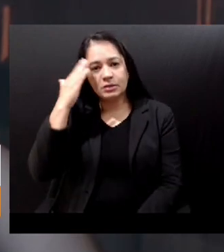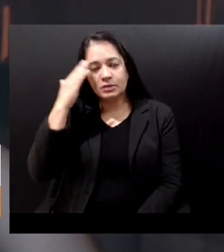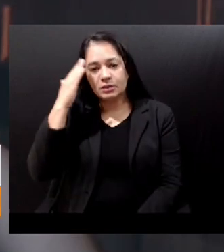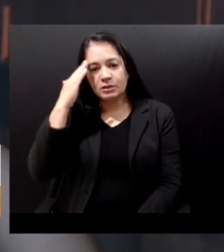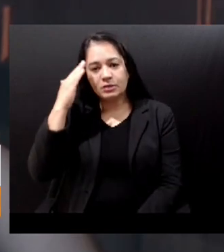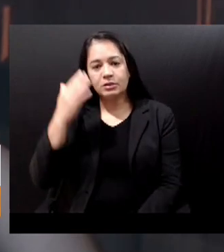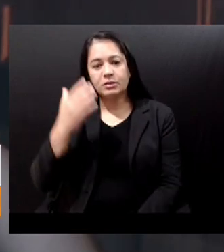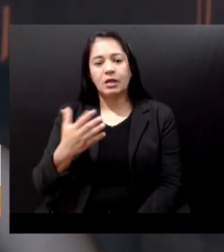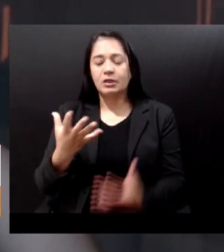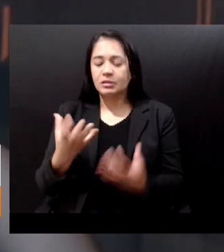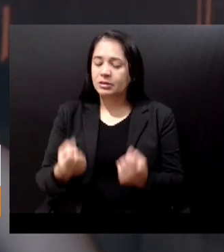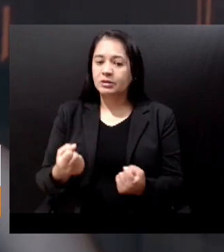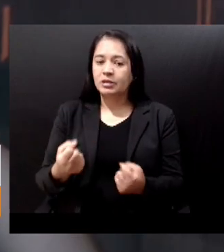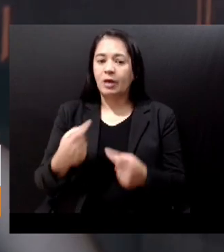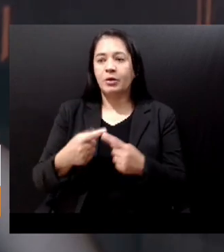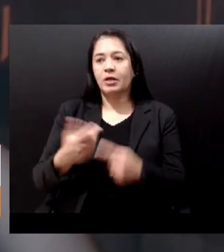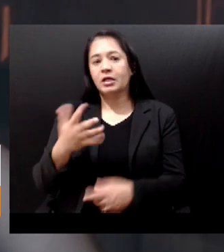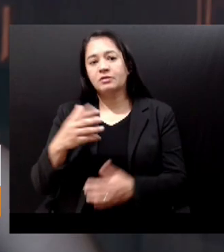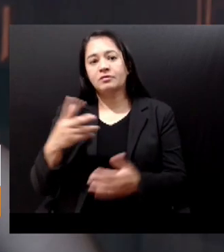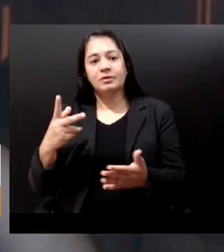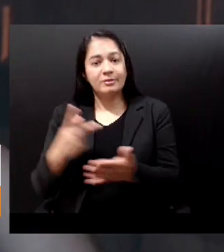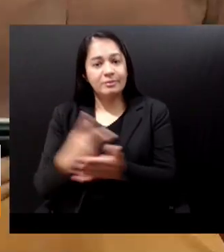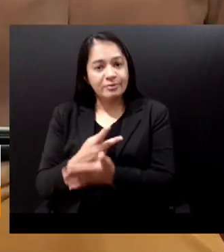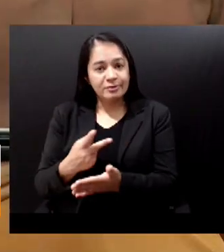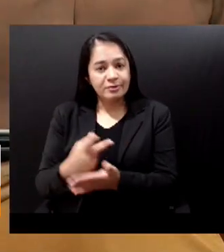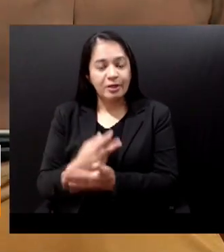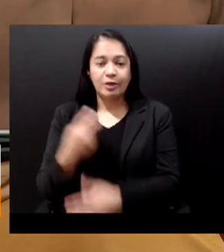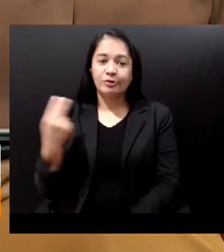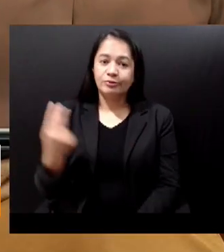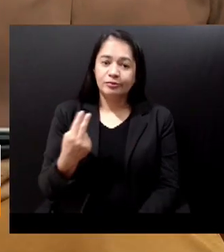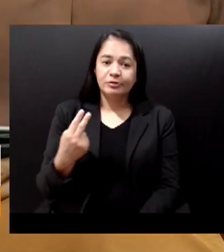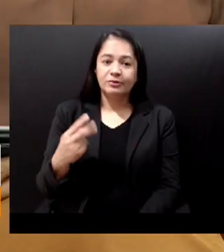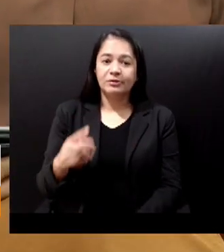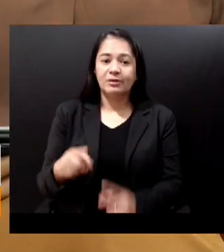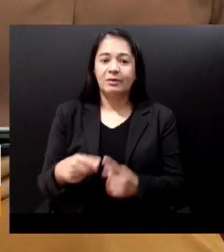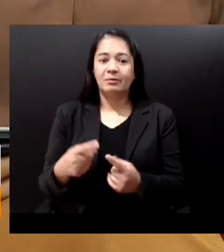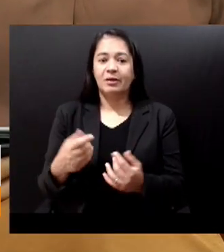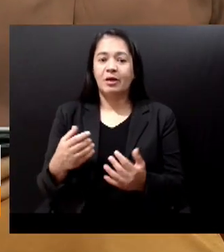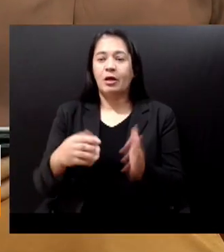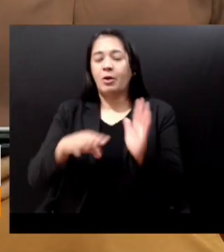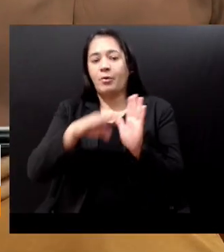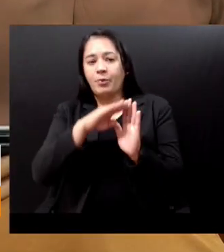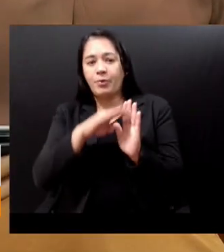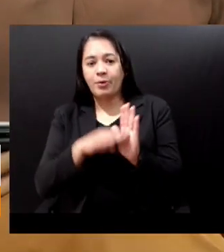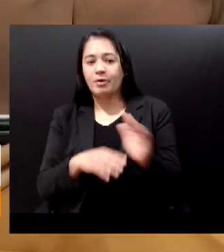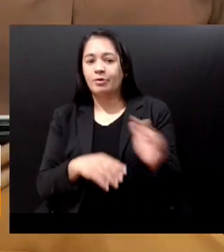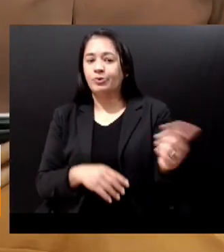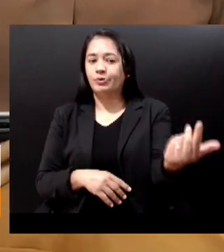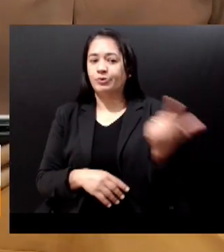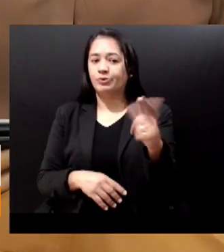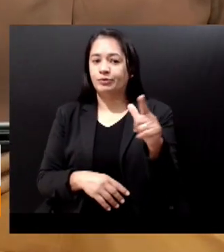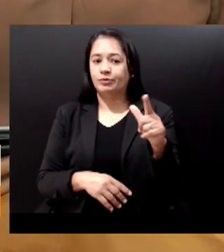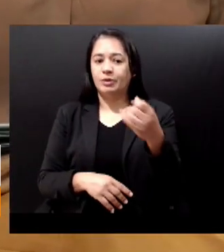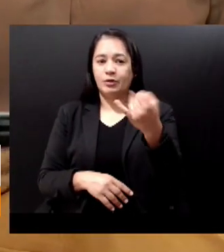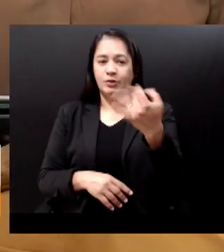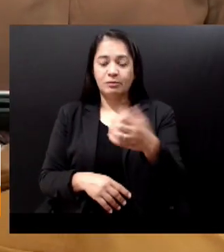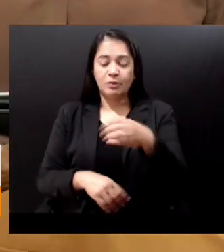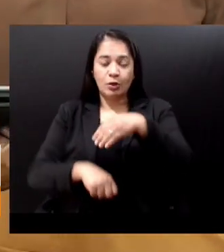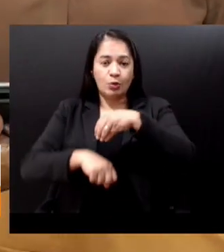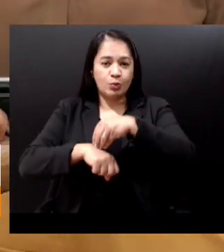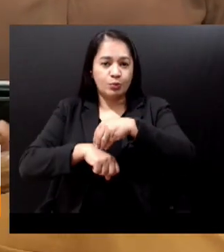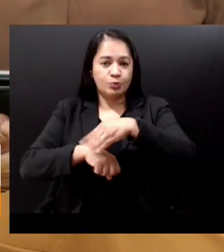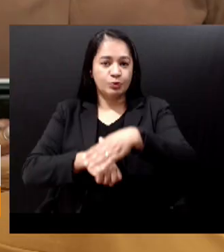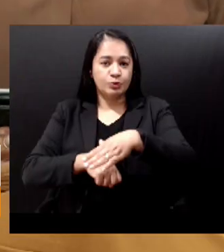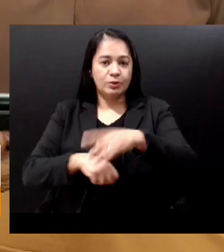não é fácil mesmo, mas me parece que não existe um manual. É, né. Falo sobre dicas, a primeira coisa que me